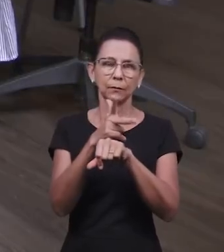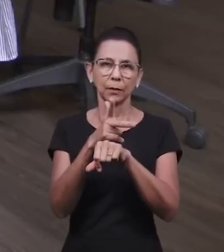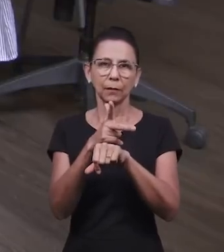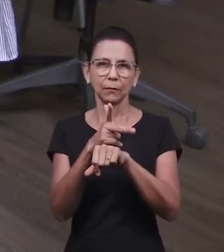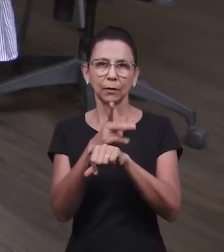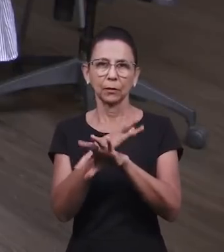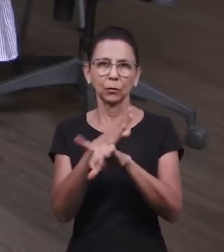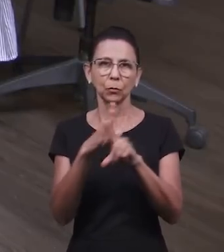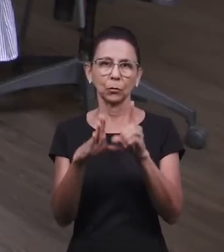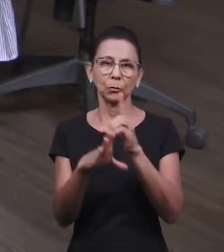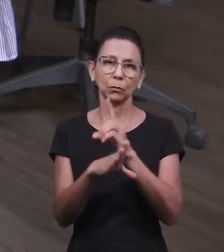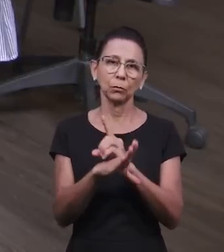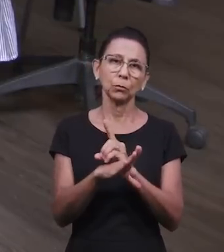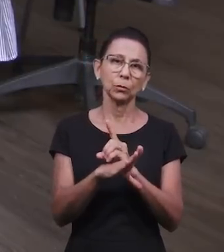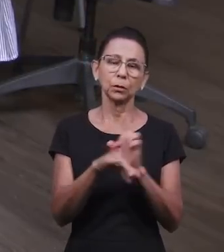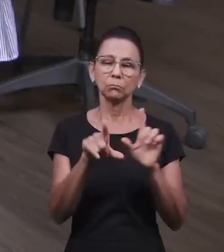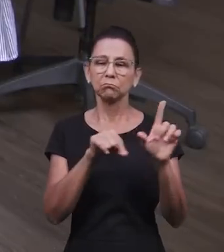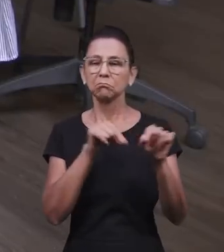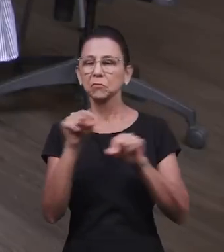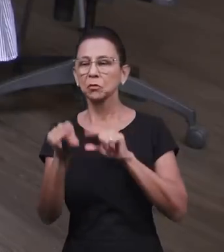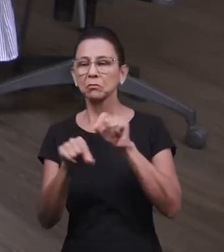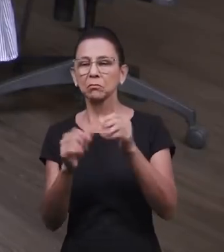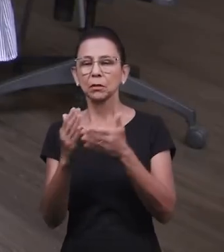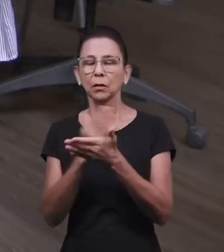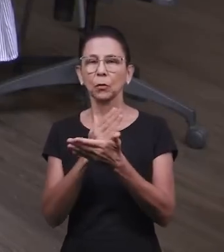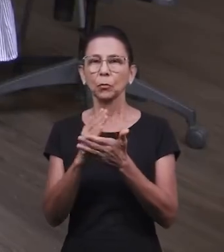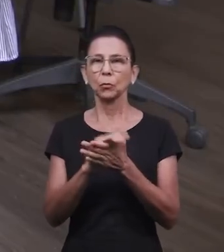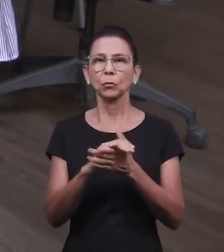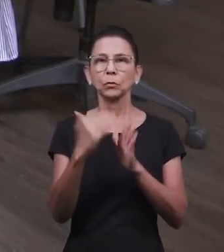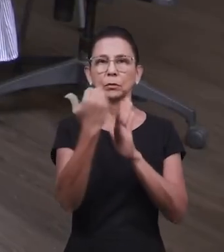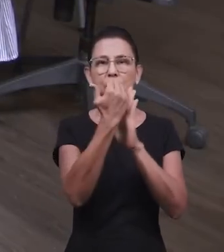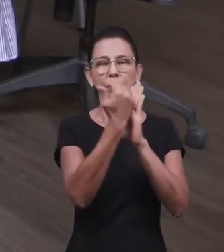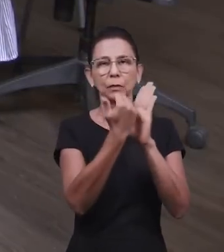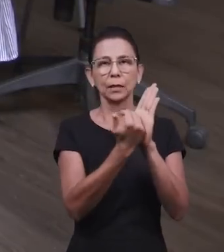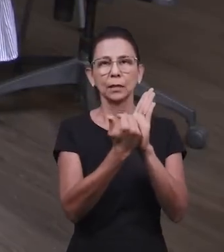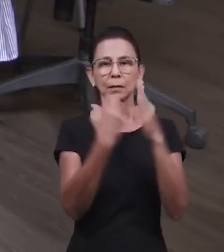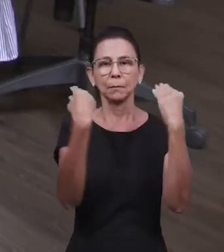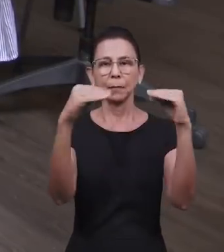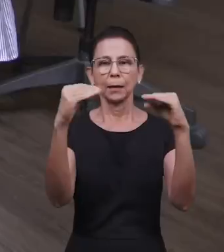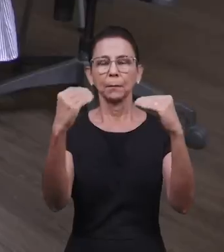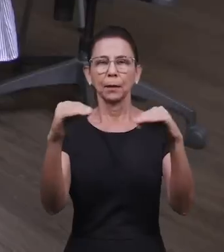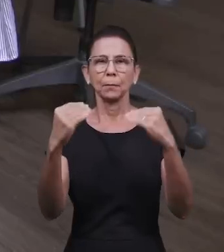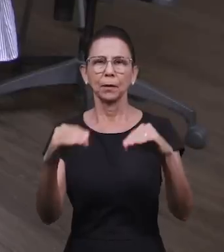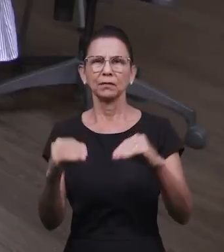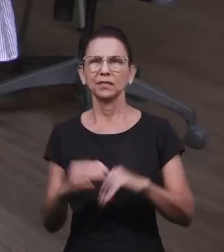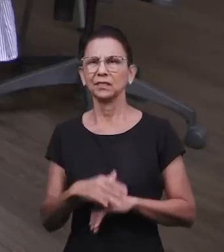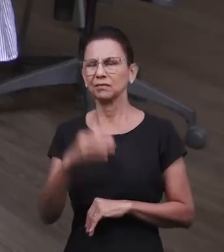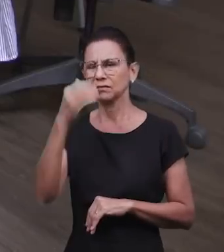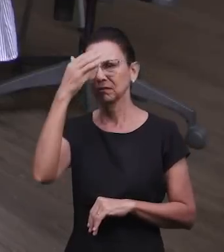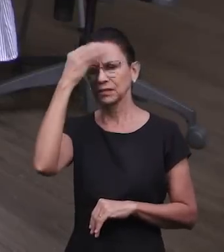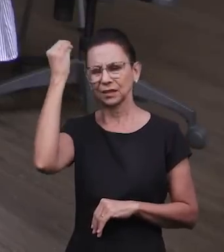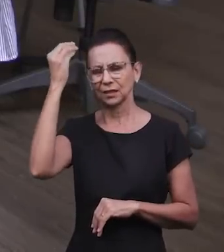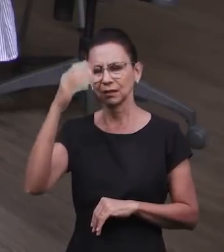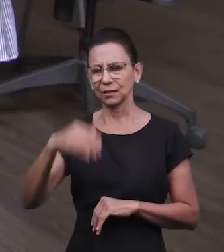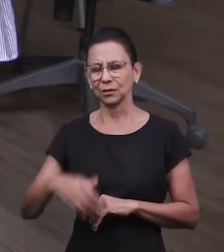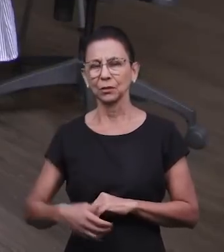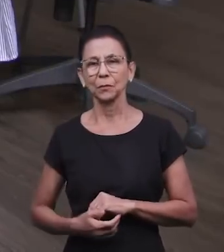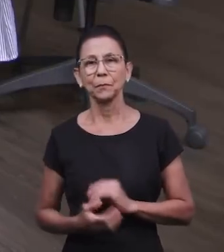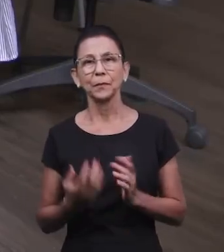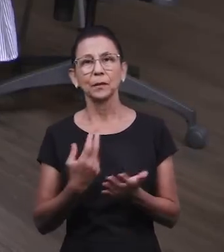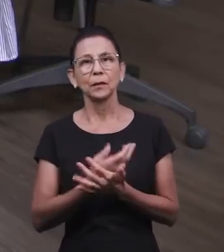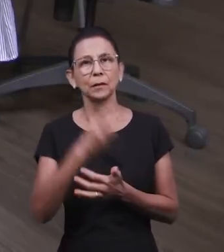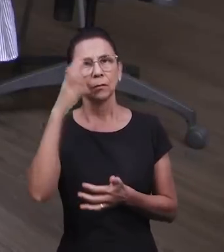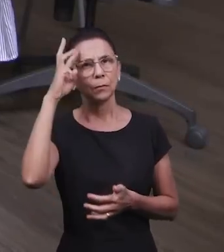depois, aleatoriamente, esses cultos eram colocados em sequência de transmissão. Eu tinha esquecido. E